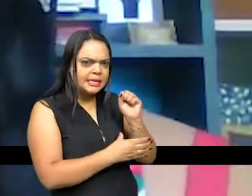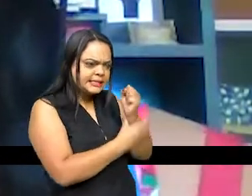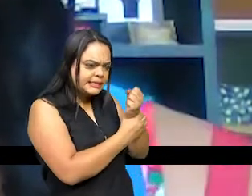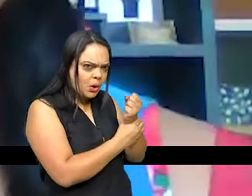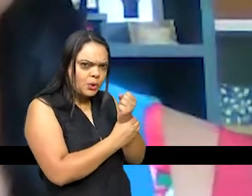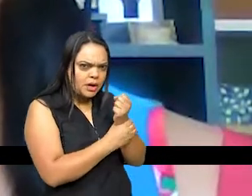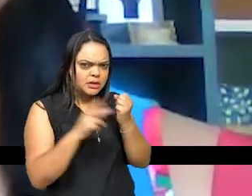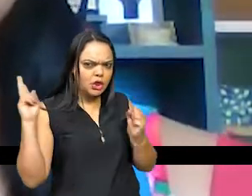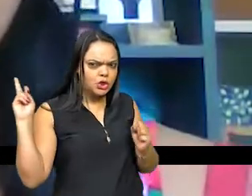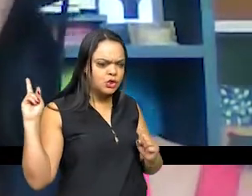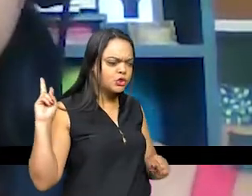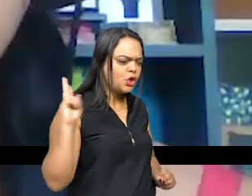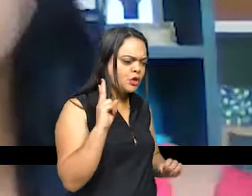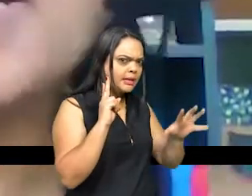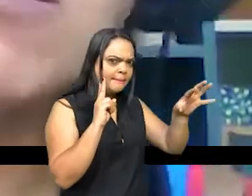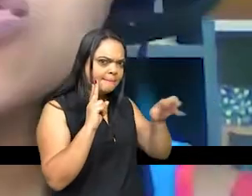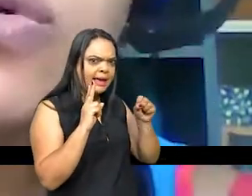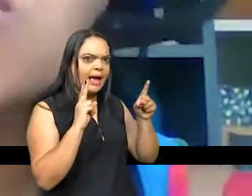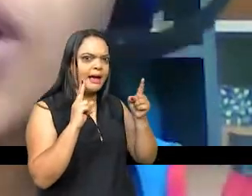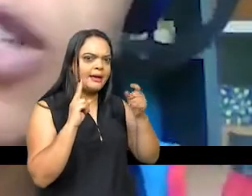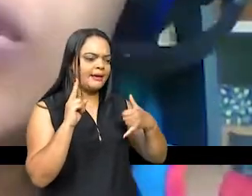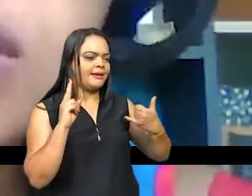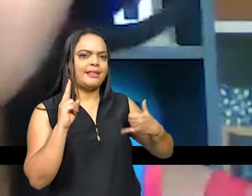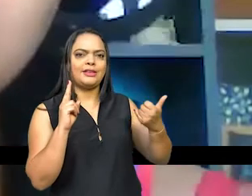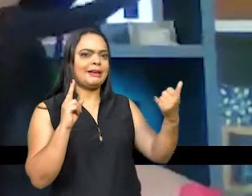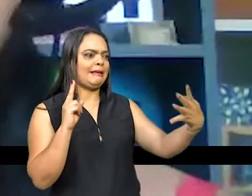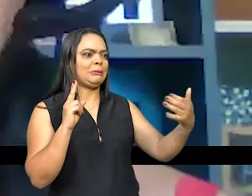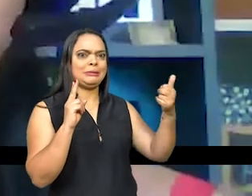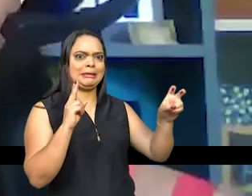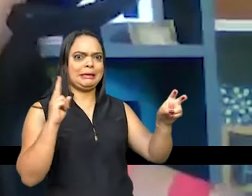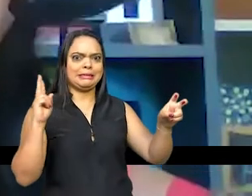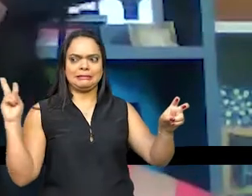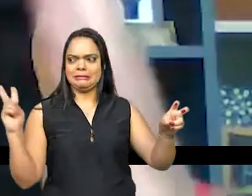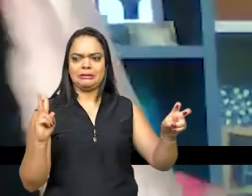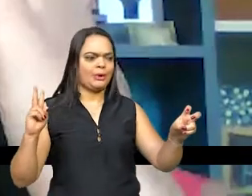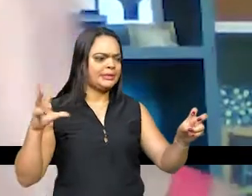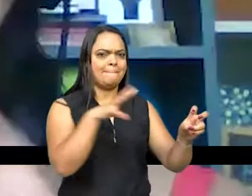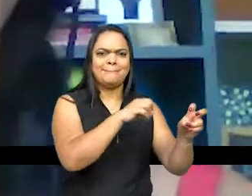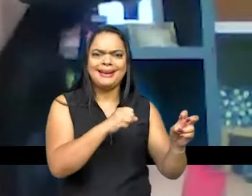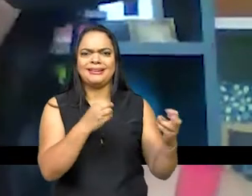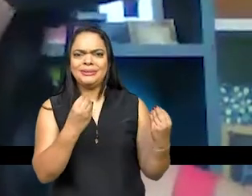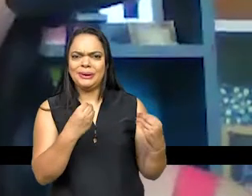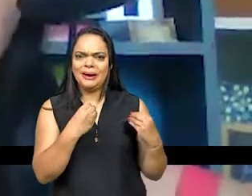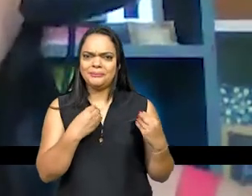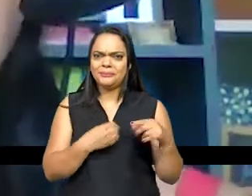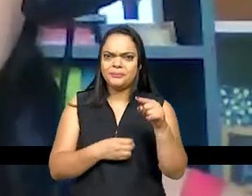um segurança, né? Eles vêm de dois, três para pegar uns guri de 14, 15 anos, é uma coisa fantástica. E aí tu, pessoa branca, tá